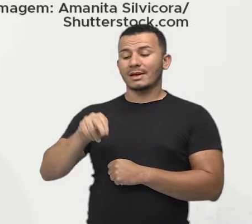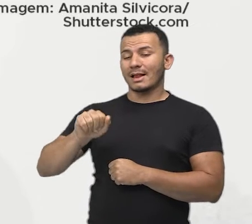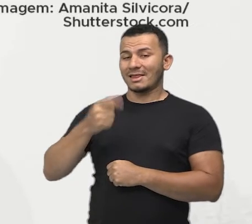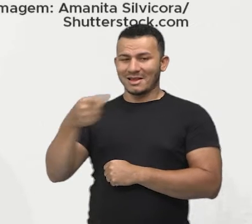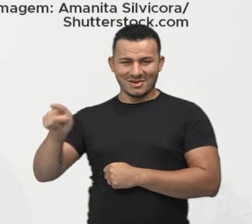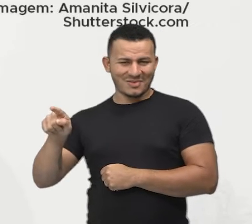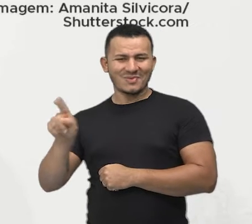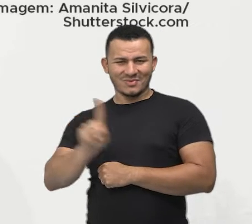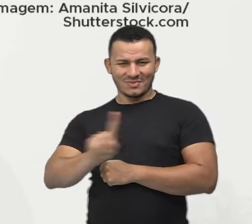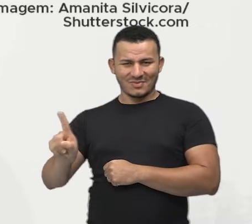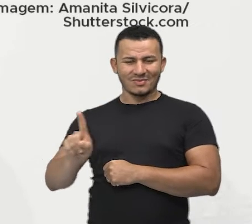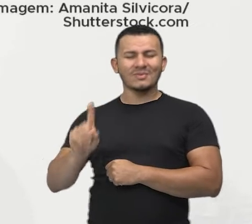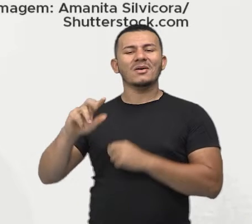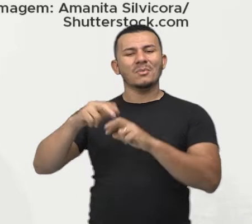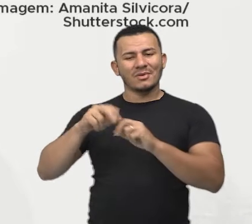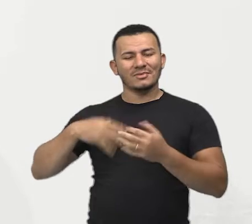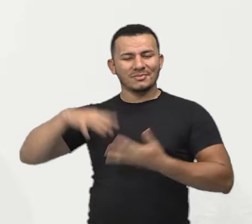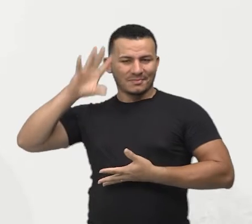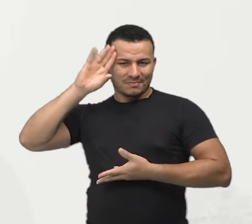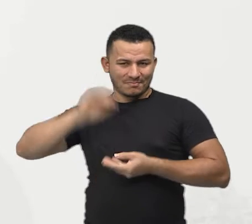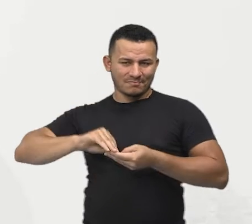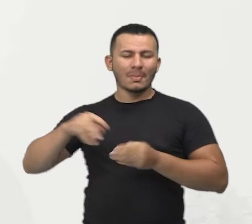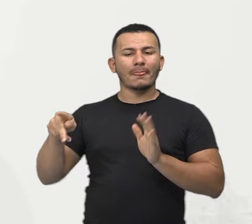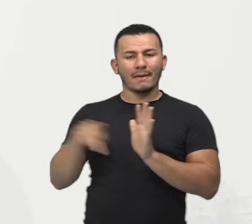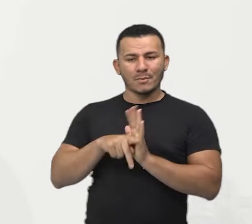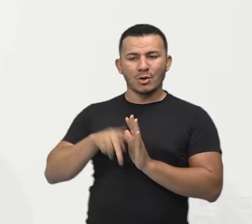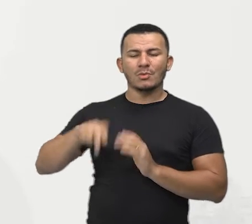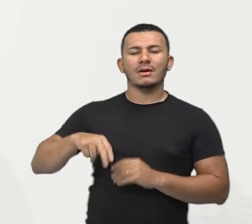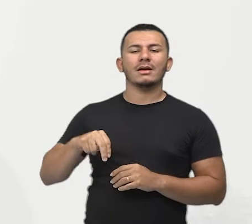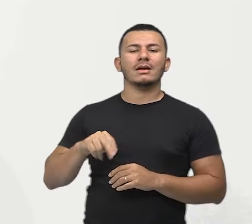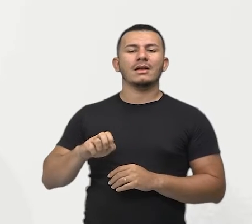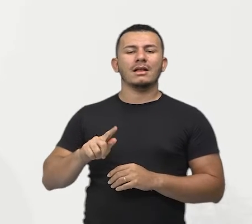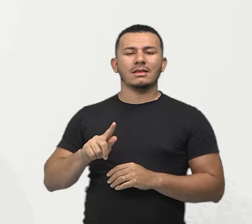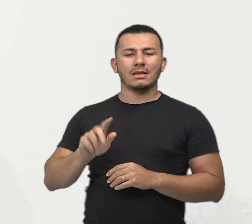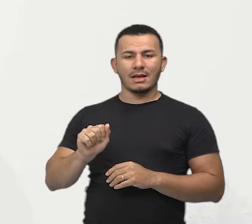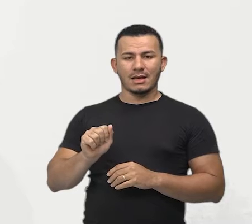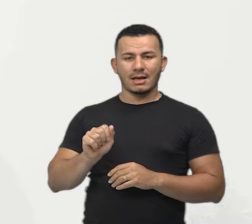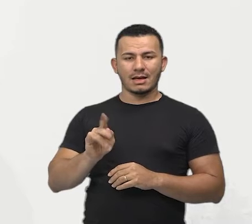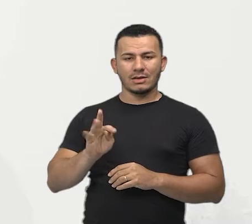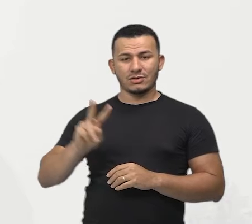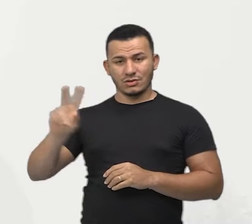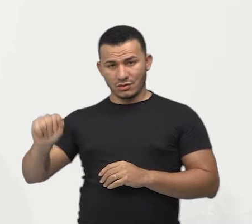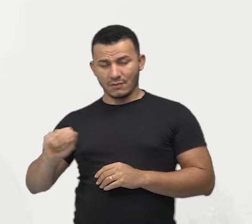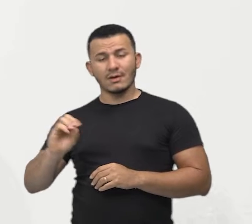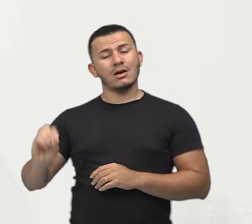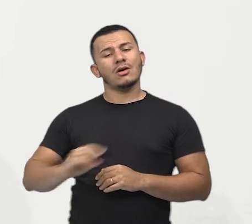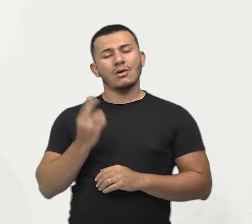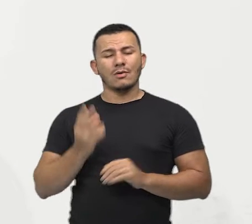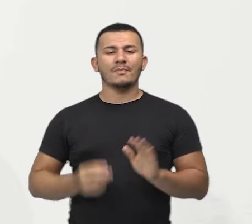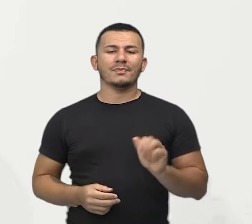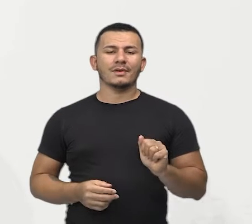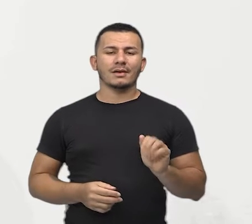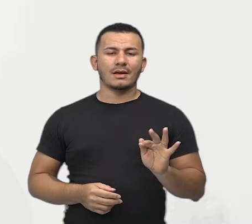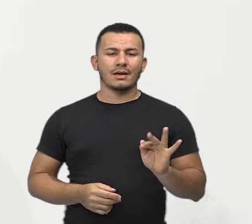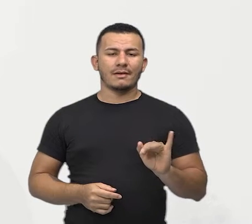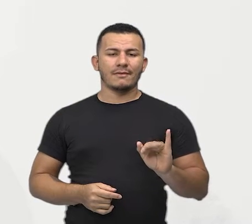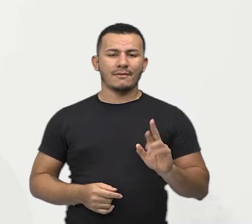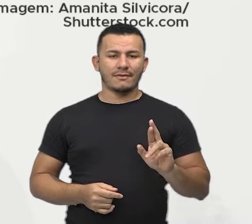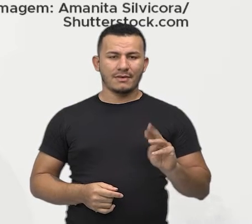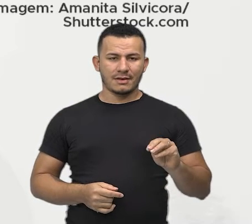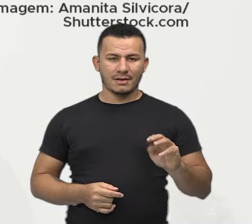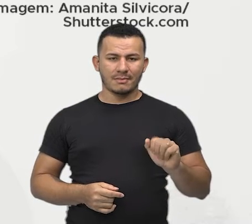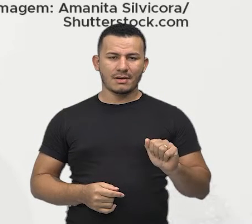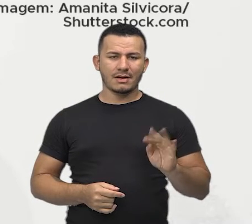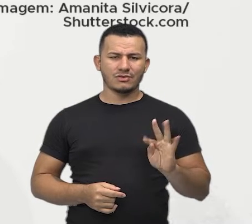o não, e isso evidencia para a gente exatamente o que foi escrito aqui no texto, que elas podem ser afirmativas ou negativas.